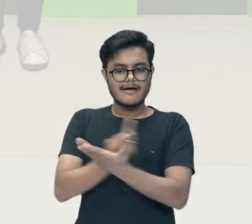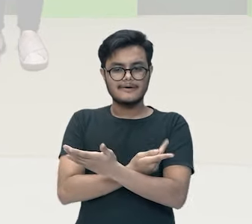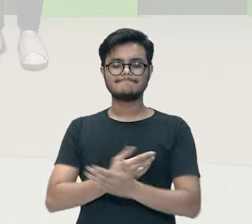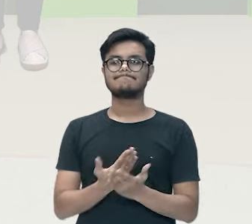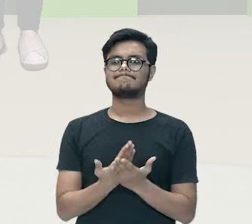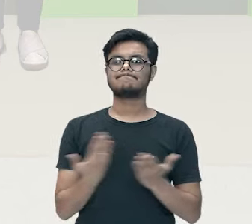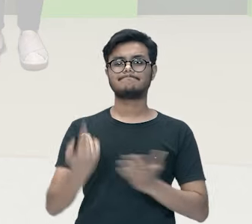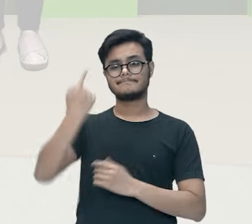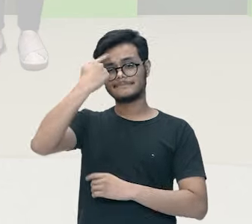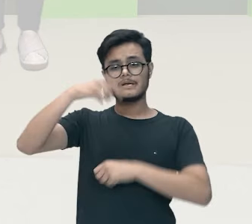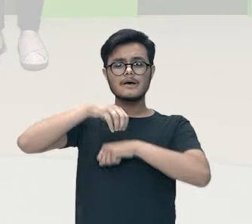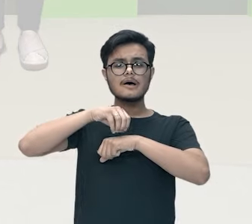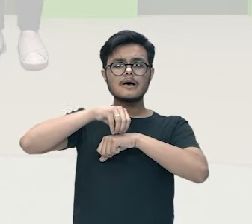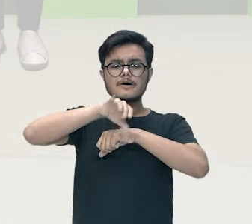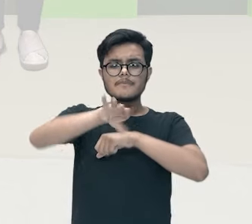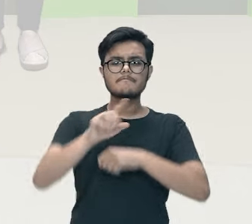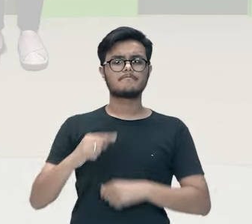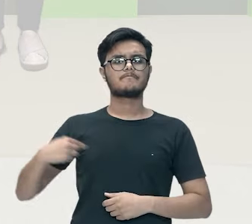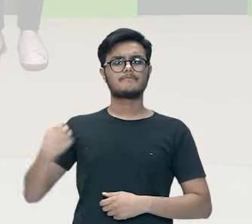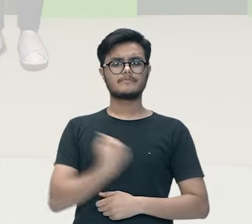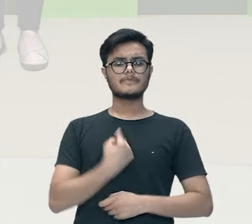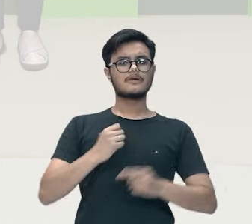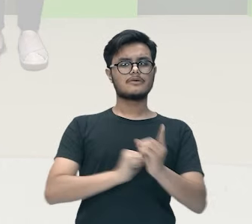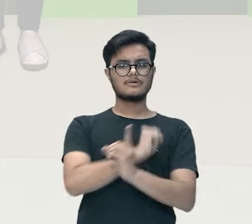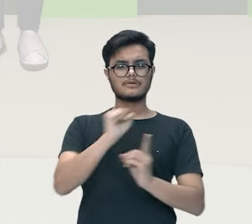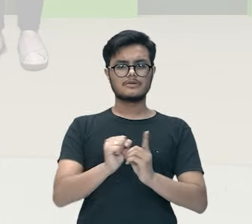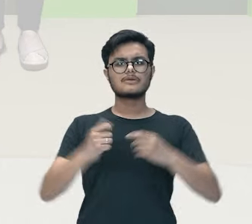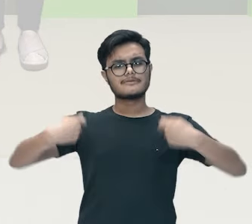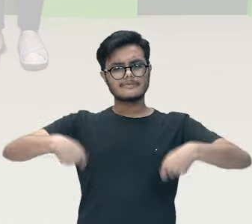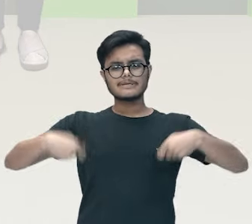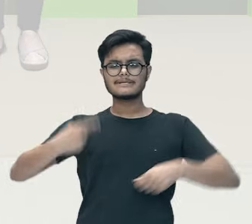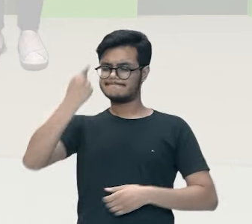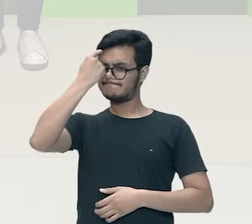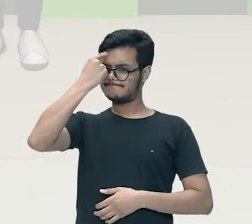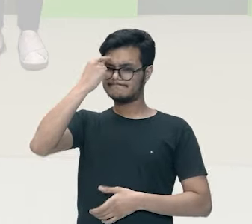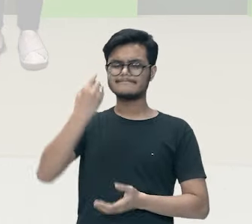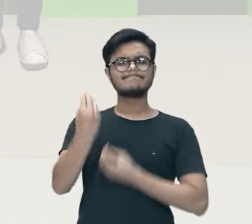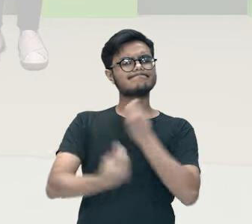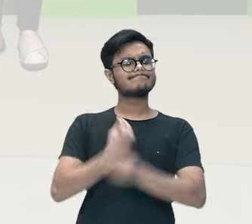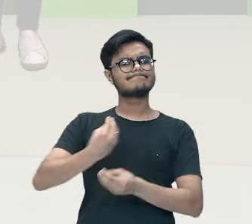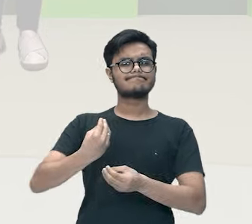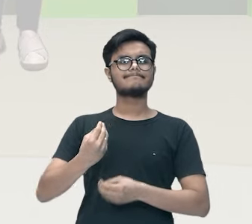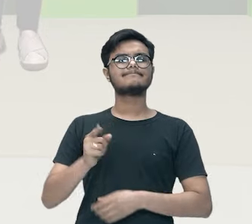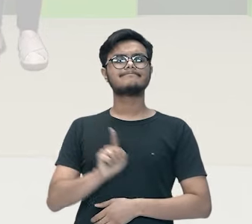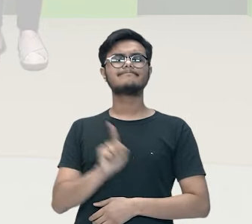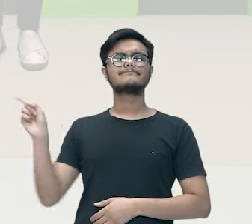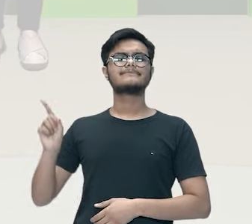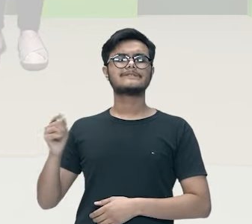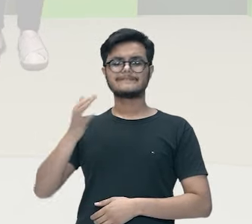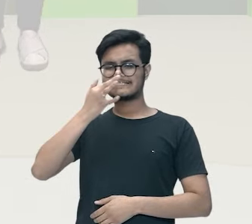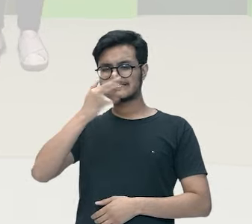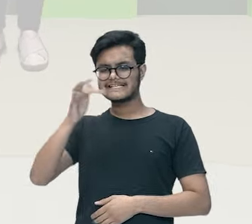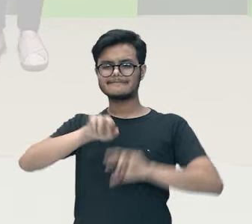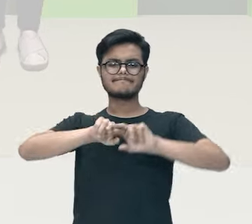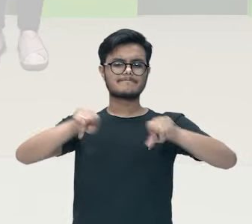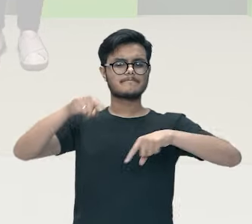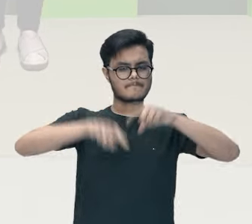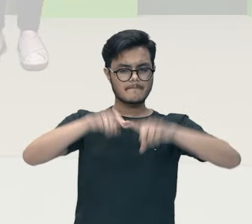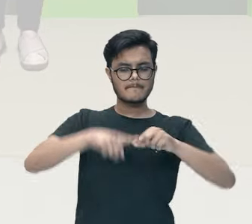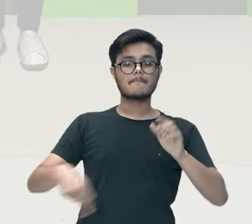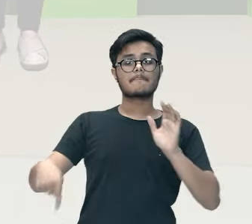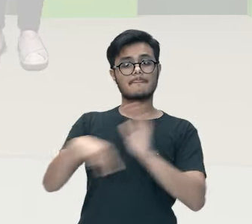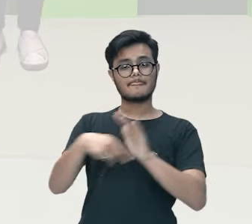a ideia de a gente, enquanto sociedade, pensar um pouquinho sobre o que fazer com todo esse material que é